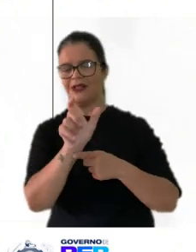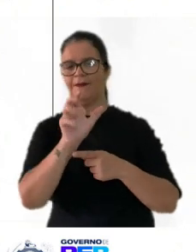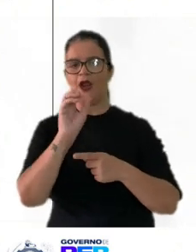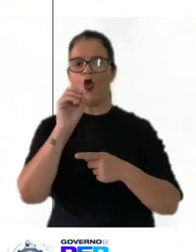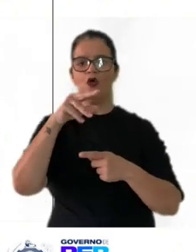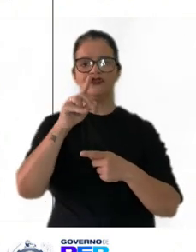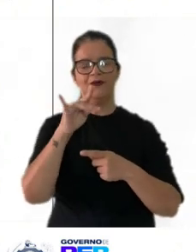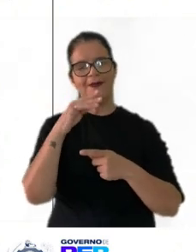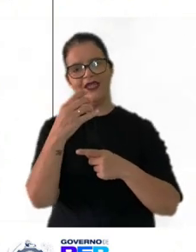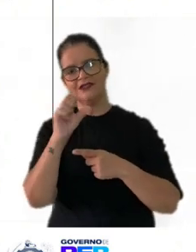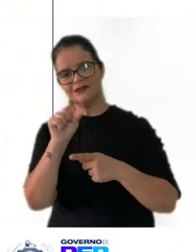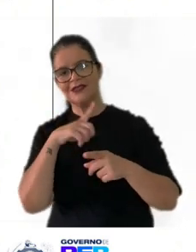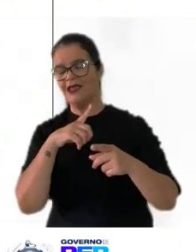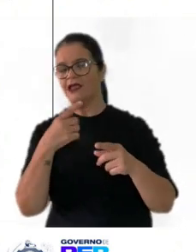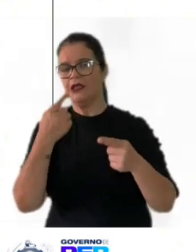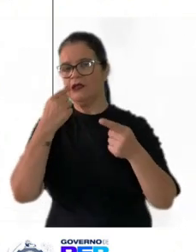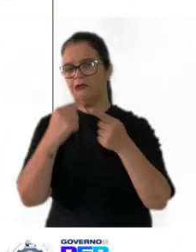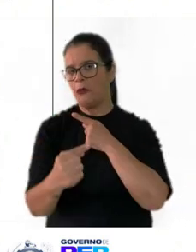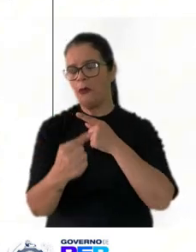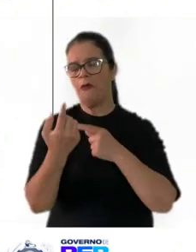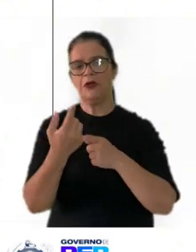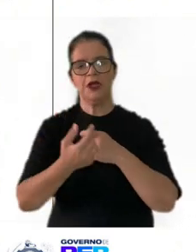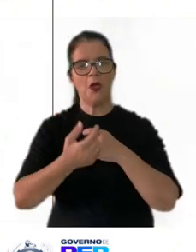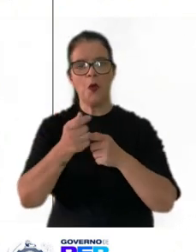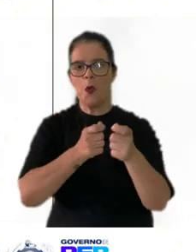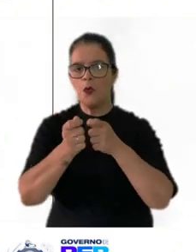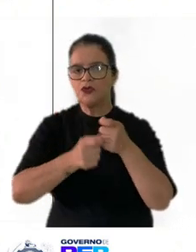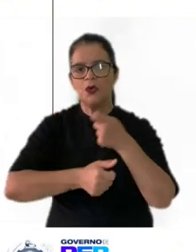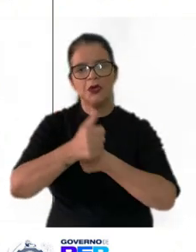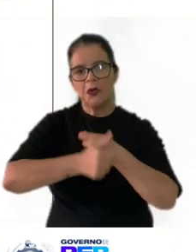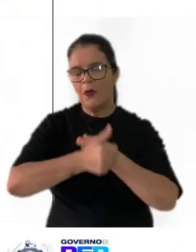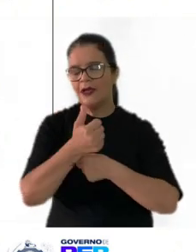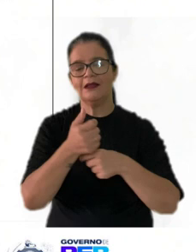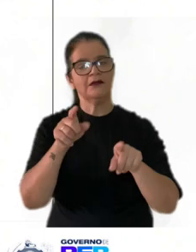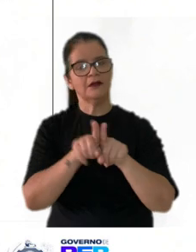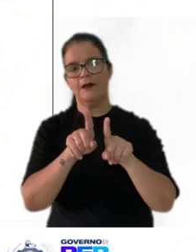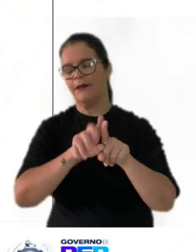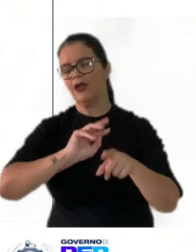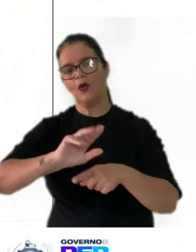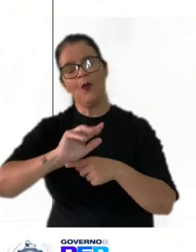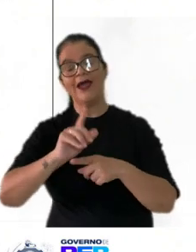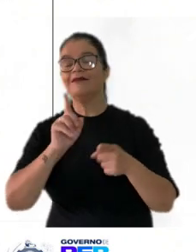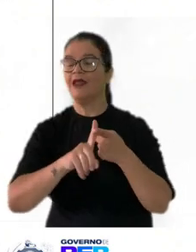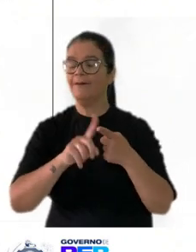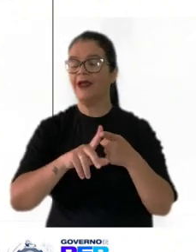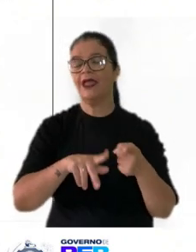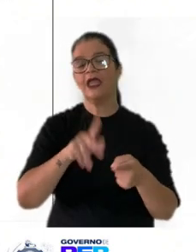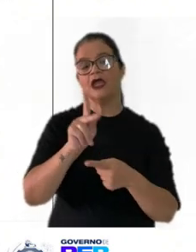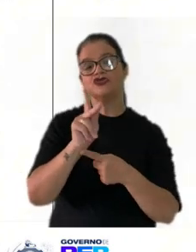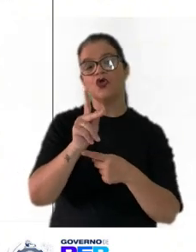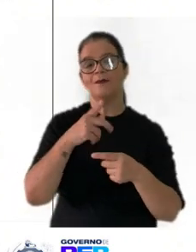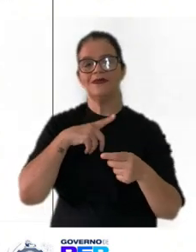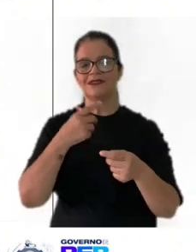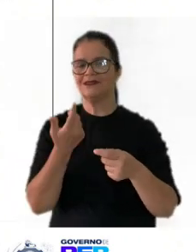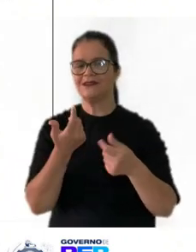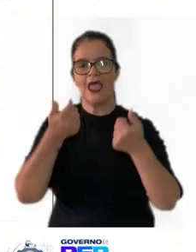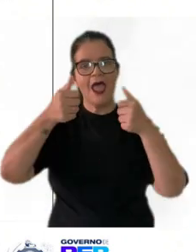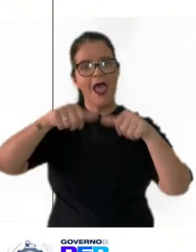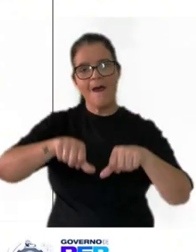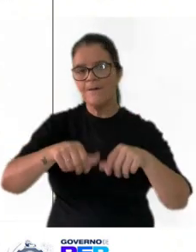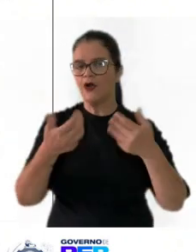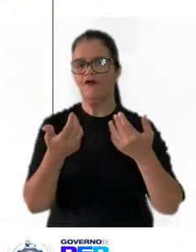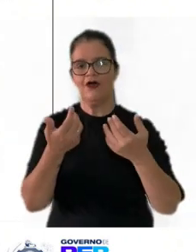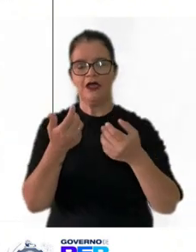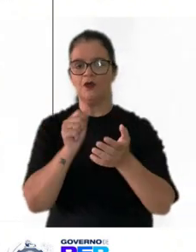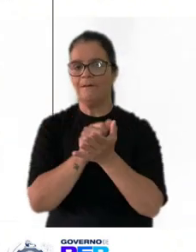controle de qualidade de ketchup também não é e na possibilidade do ketchup ser reprovado pela agência de controle ok então na